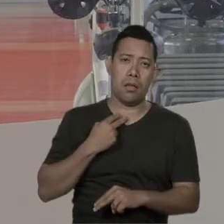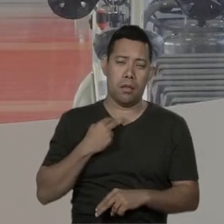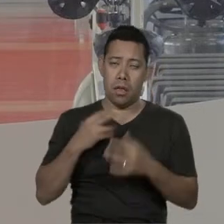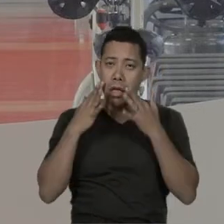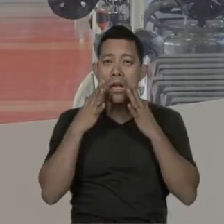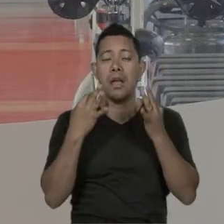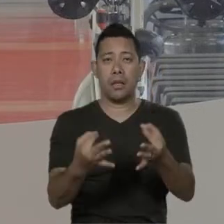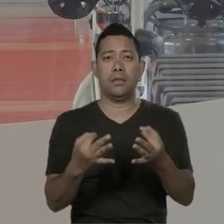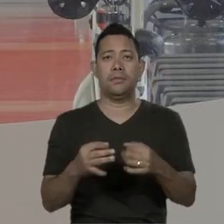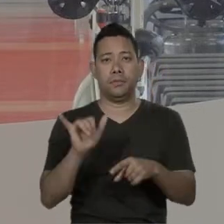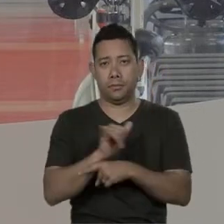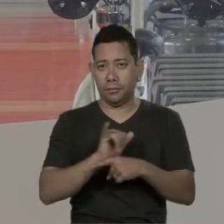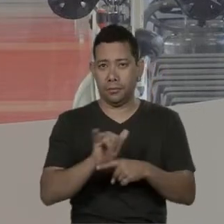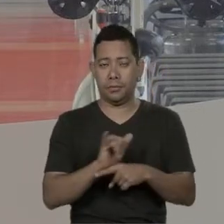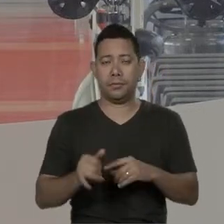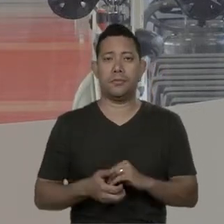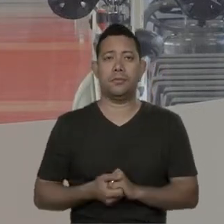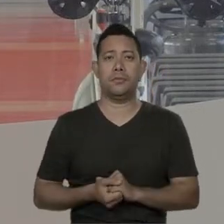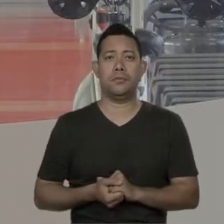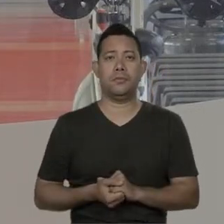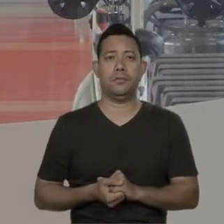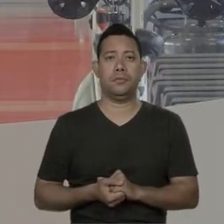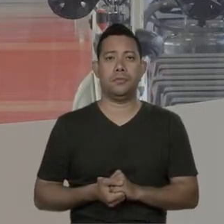Presta atenção nessa técnica.